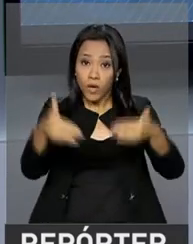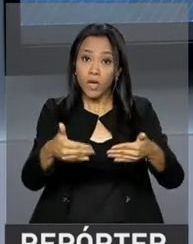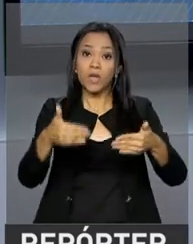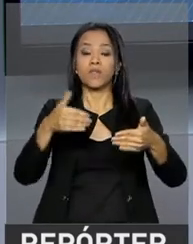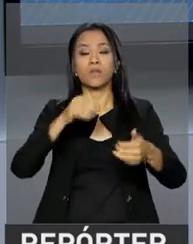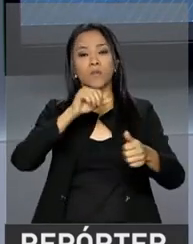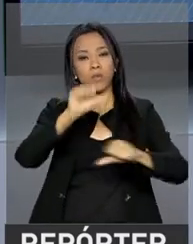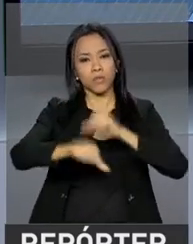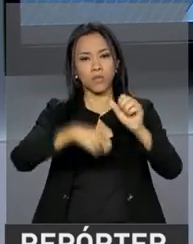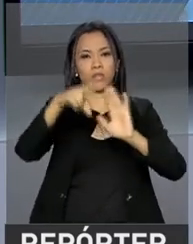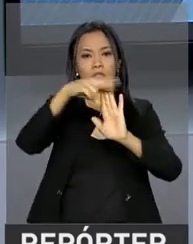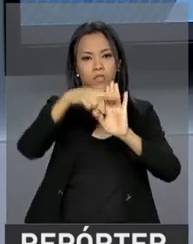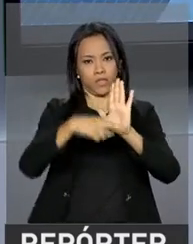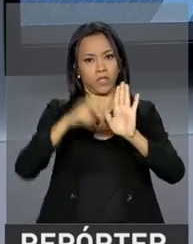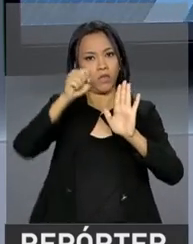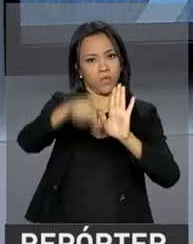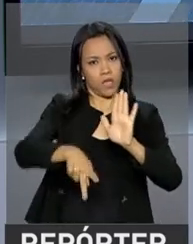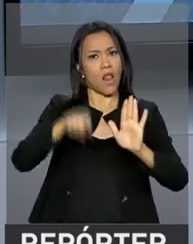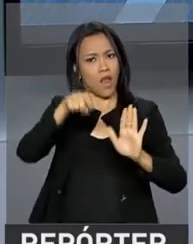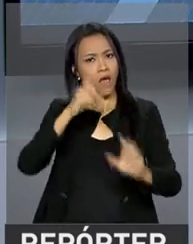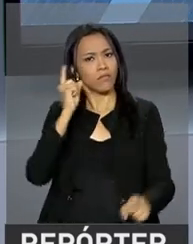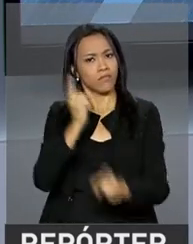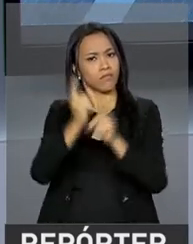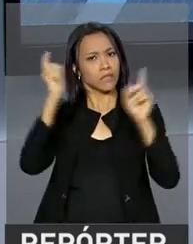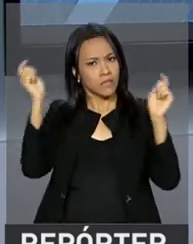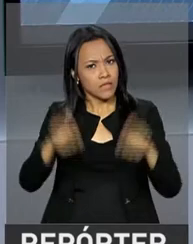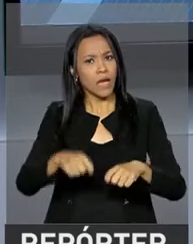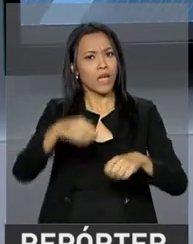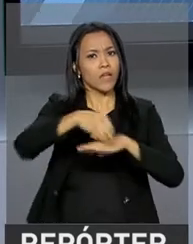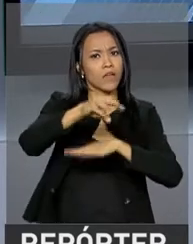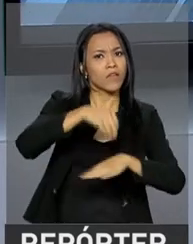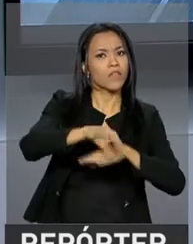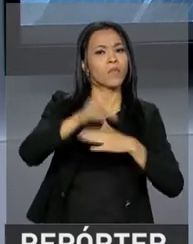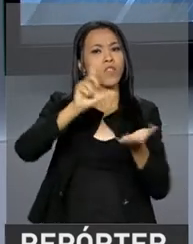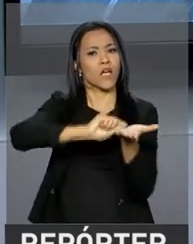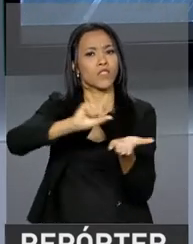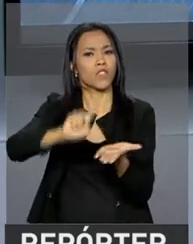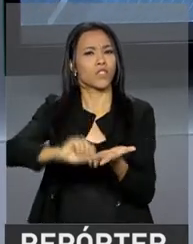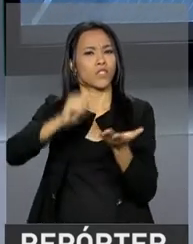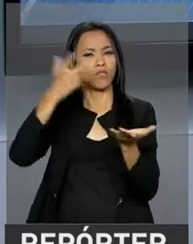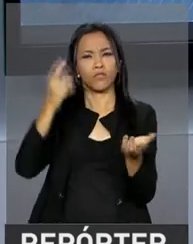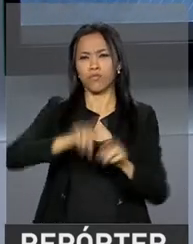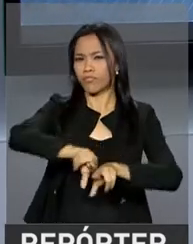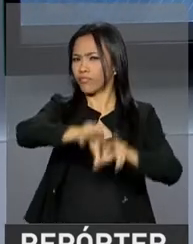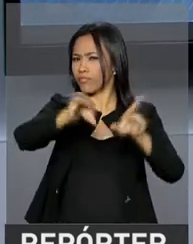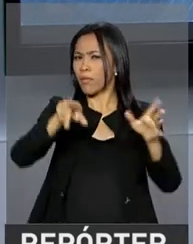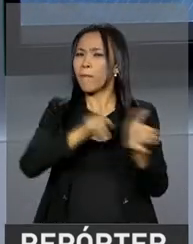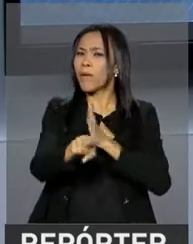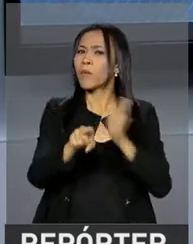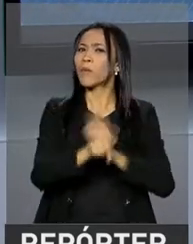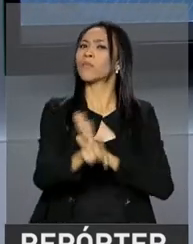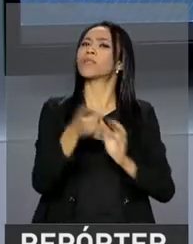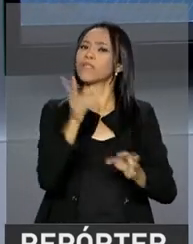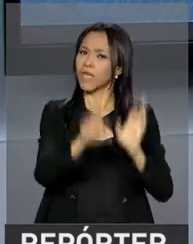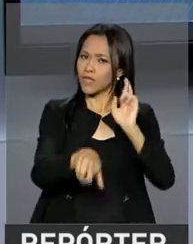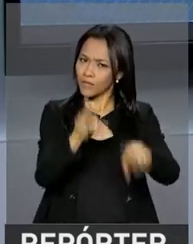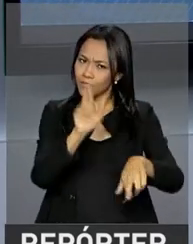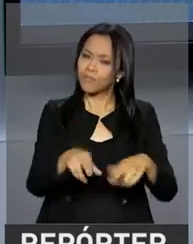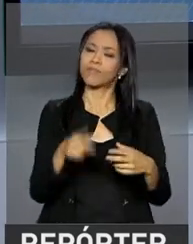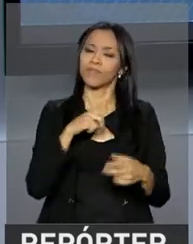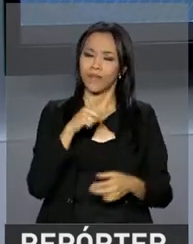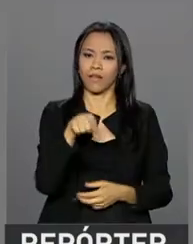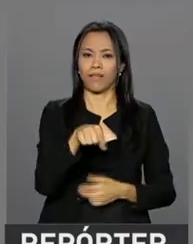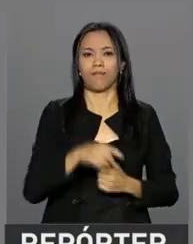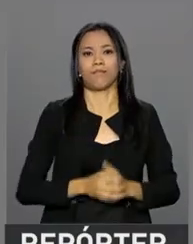Previdência. Lá é possível encontrar em um único lugar notícias, artigos, análises e perguntas e respostas sobre o assunto.